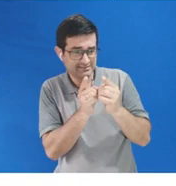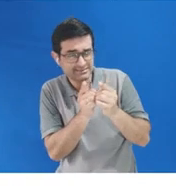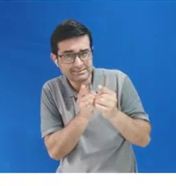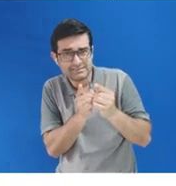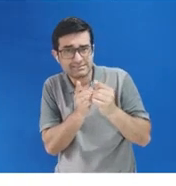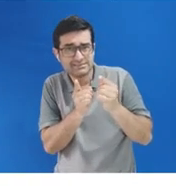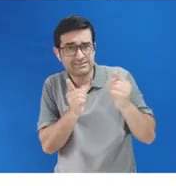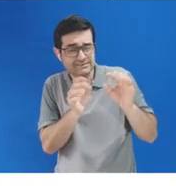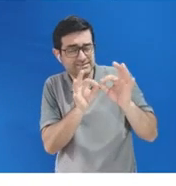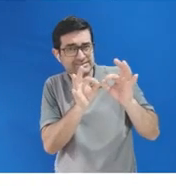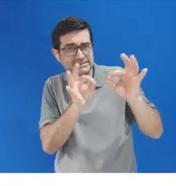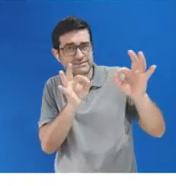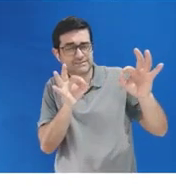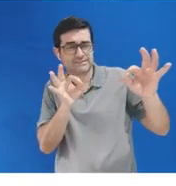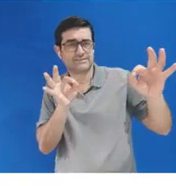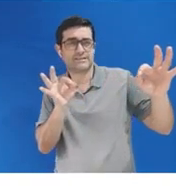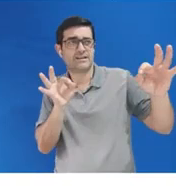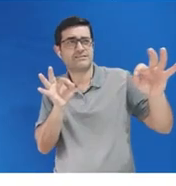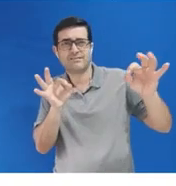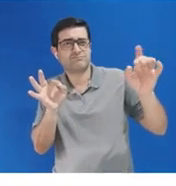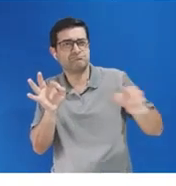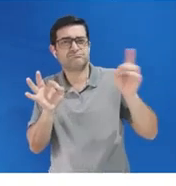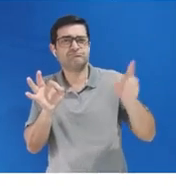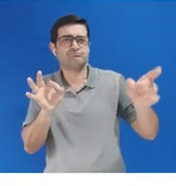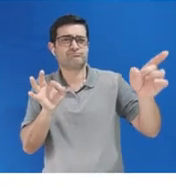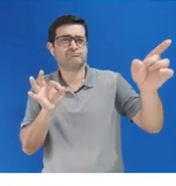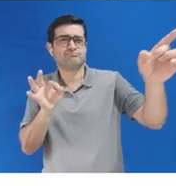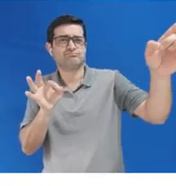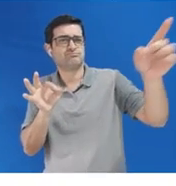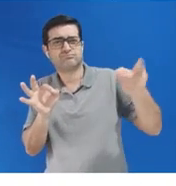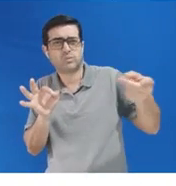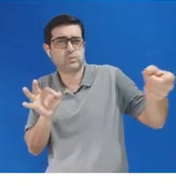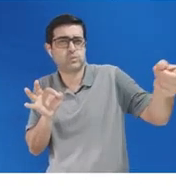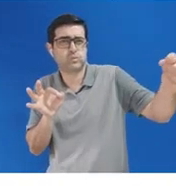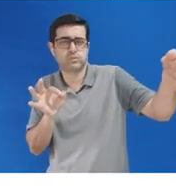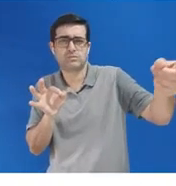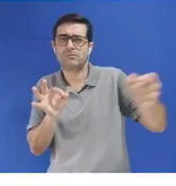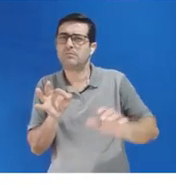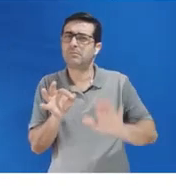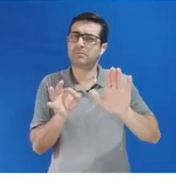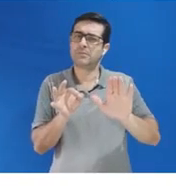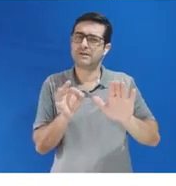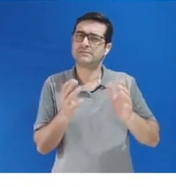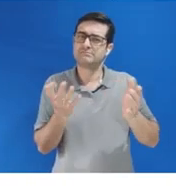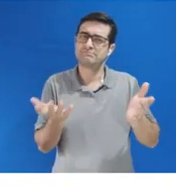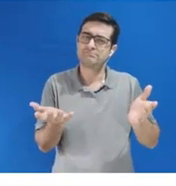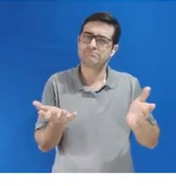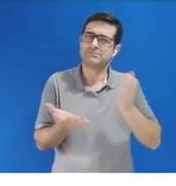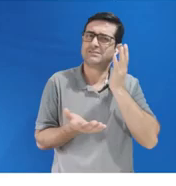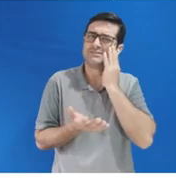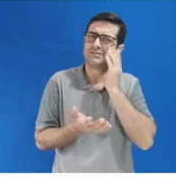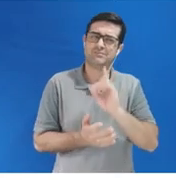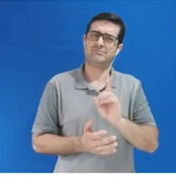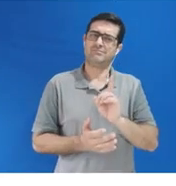essa distância vai indo até o infinito, ou seja, eles poderão estar um sobreposto ao outro.